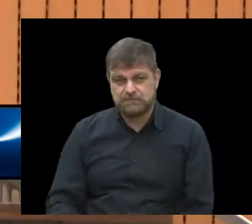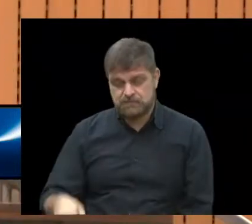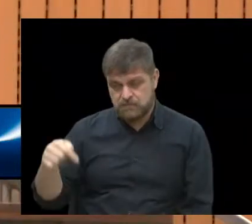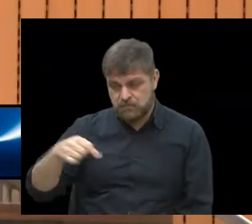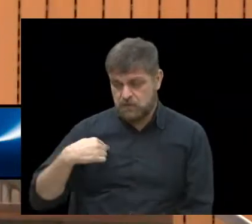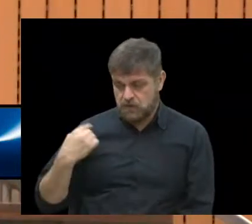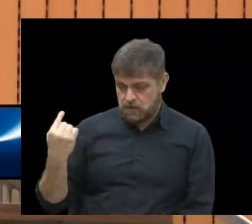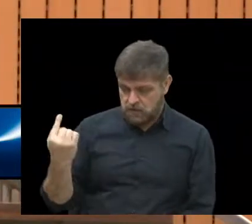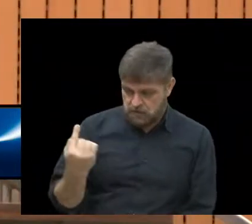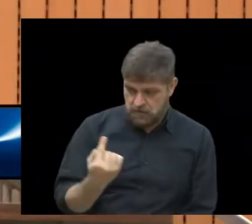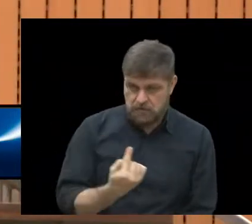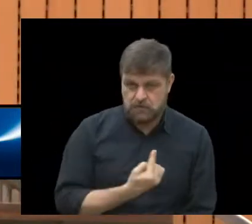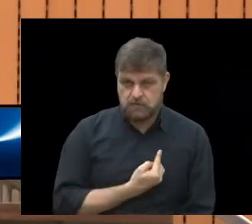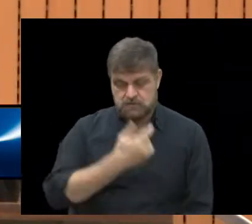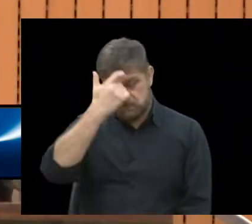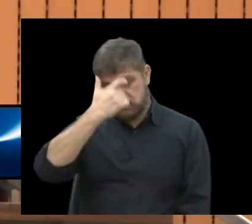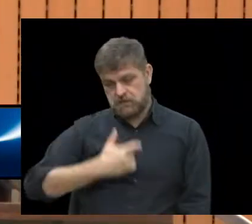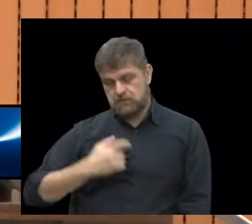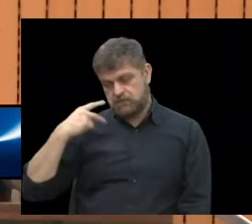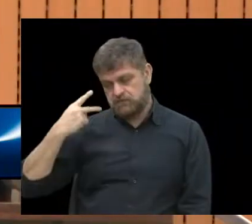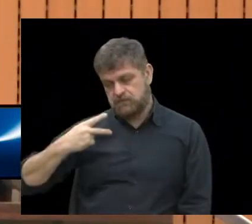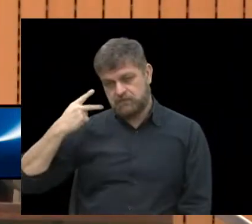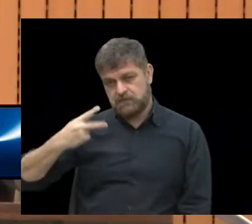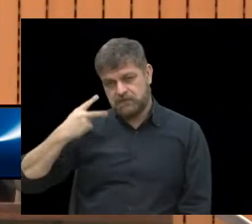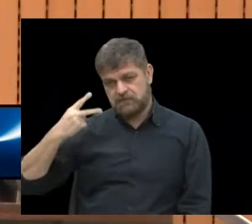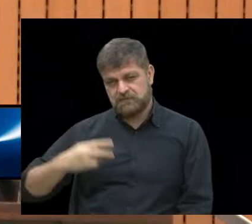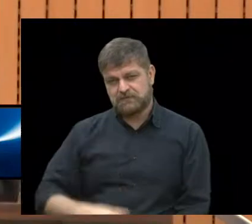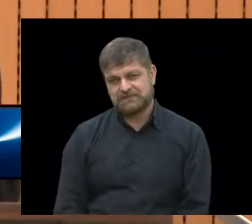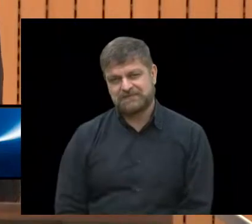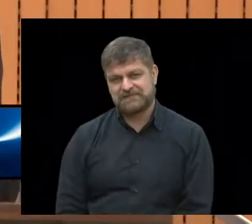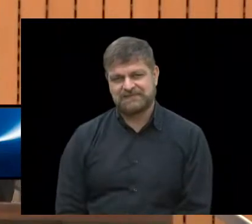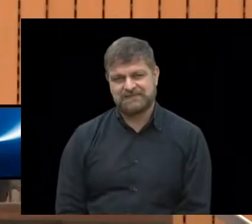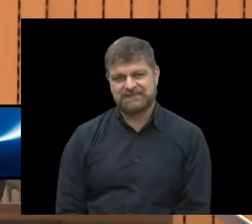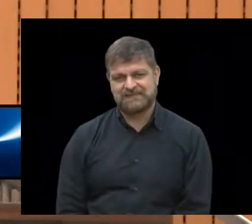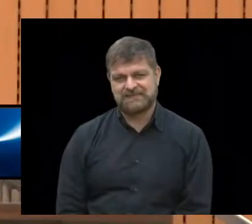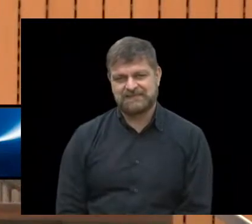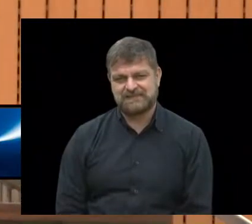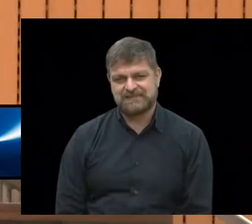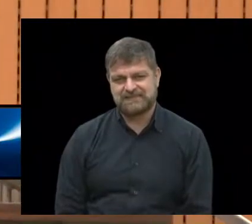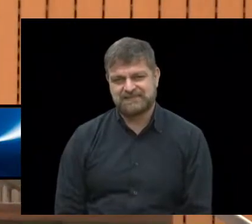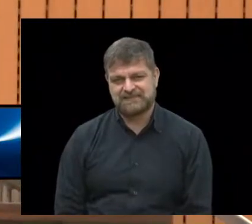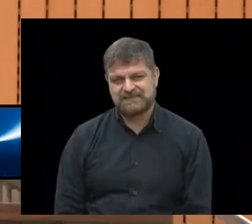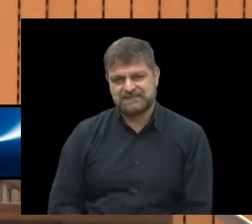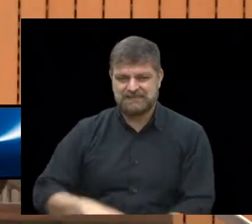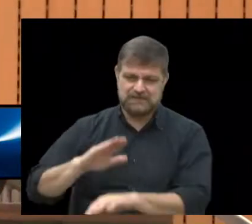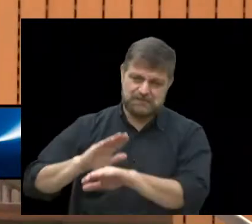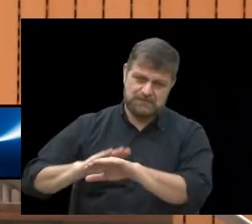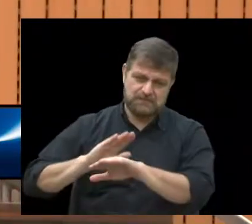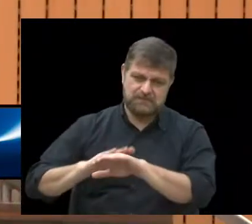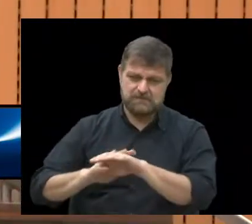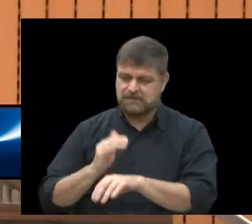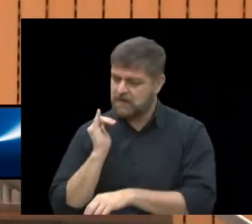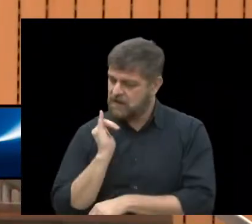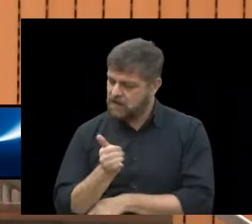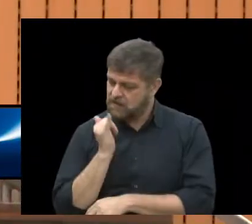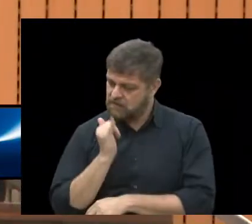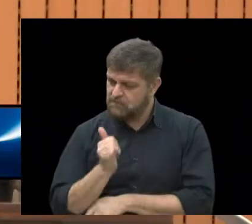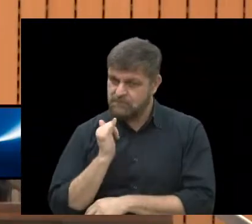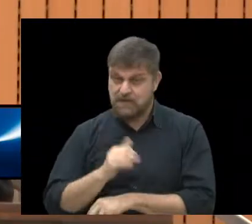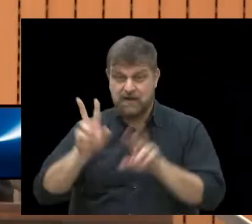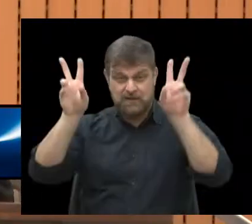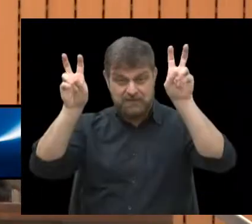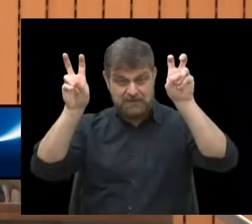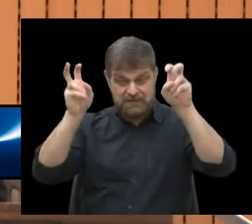nós estamos, esse vereador aqui, ele faz sempre uma pronúncia aqui